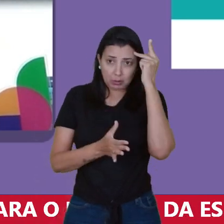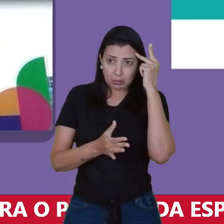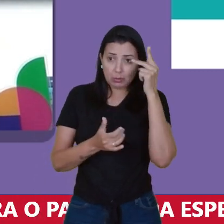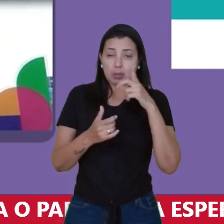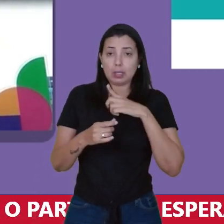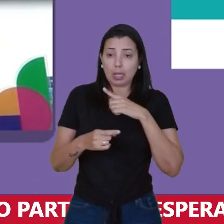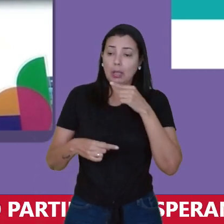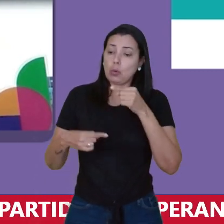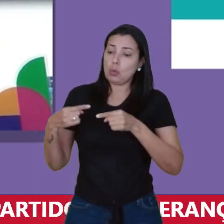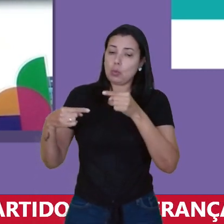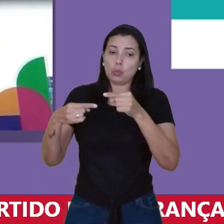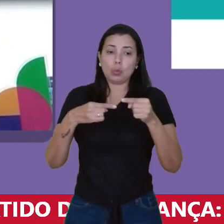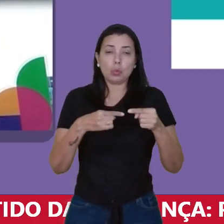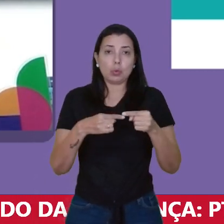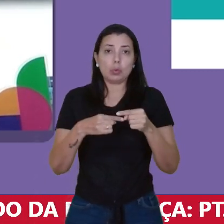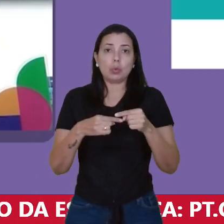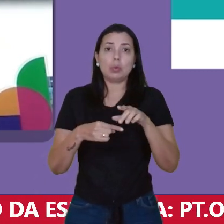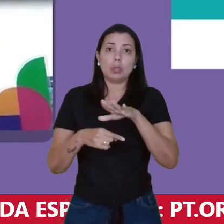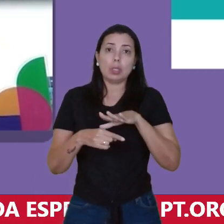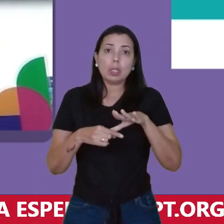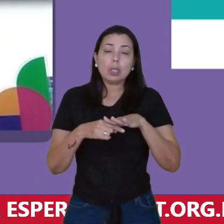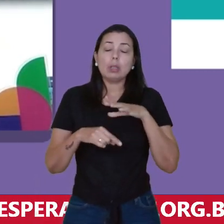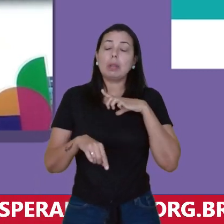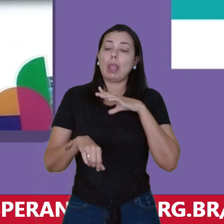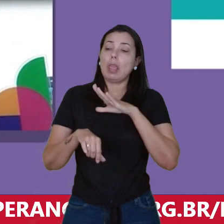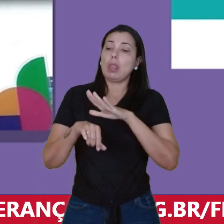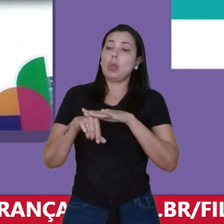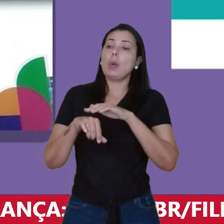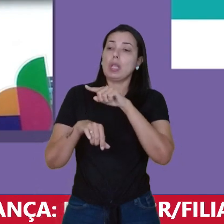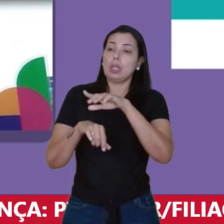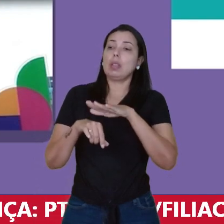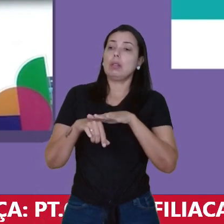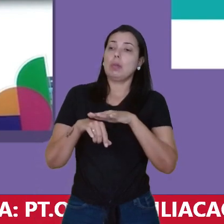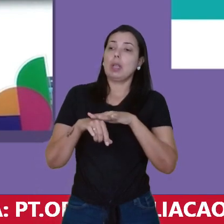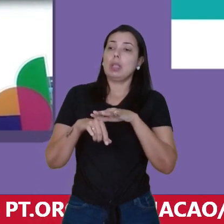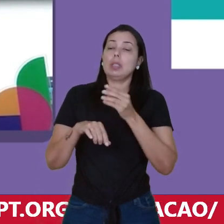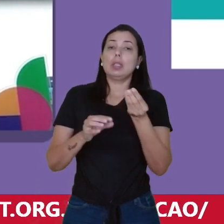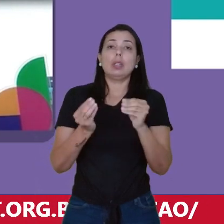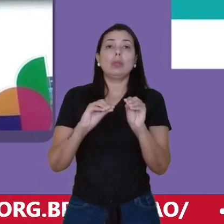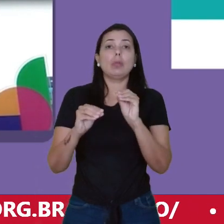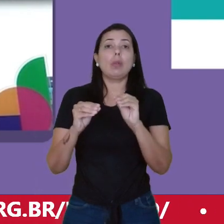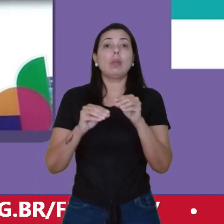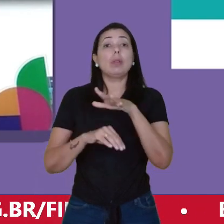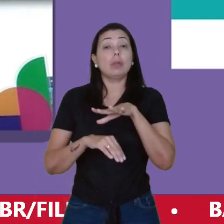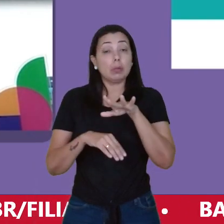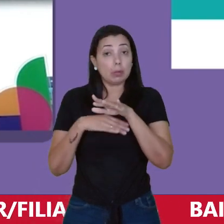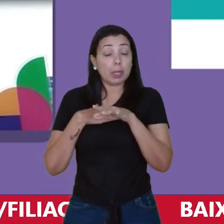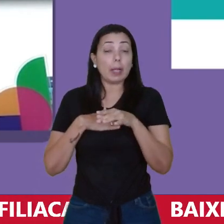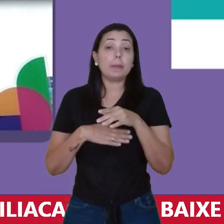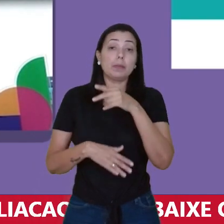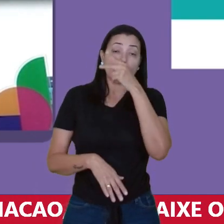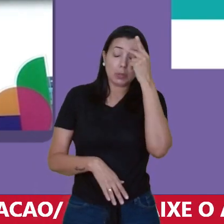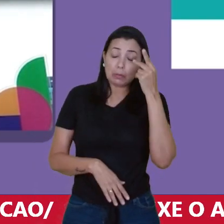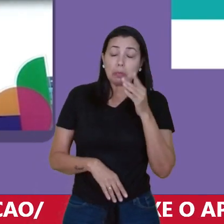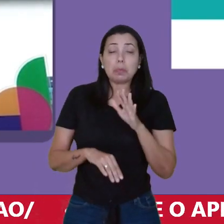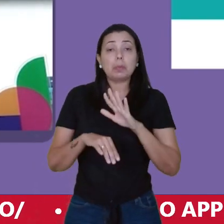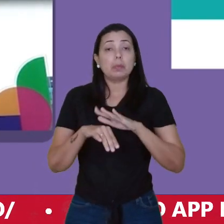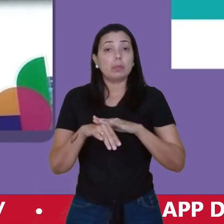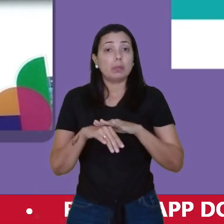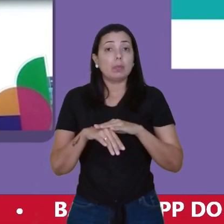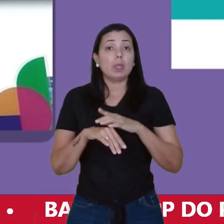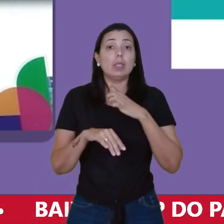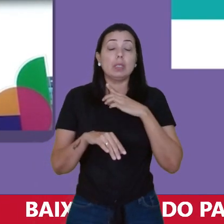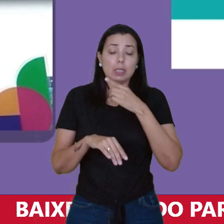há um discurso que nos patologiza, que nos coloca no lugar de seres doentes, por sermos